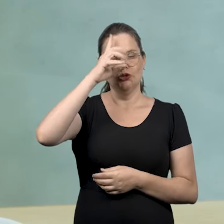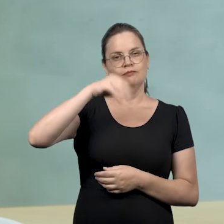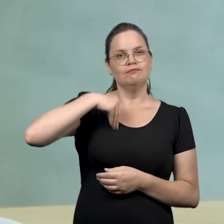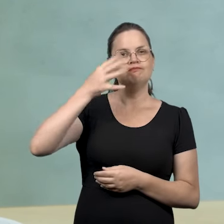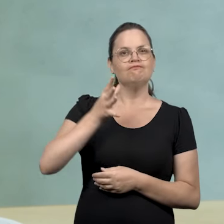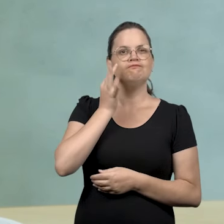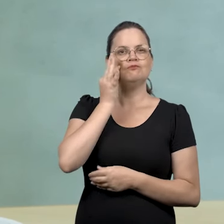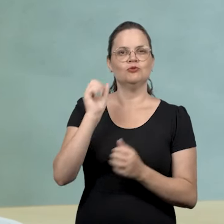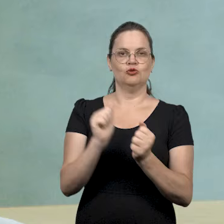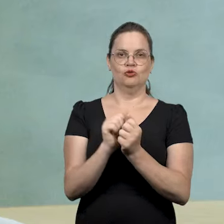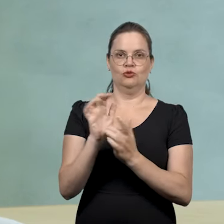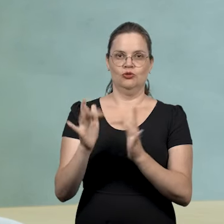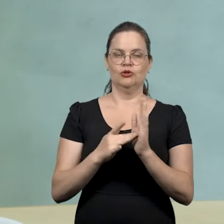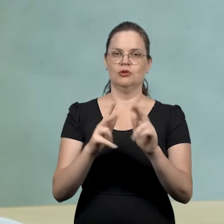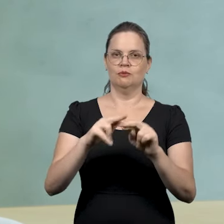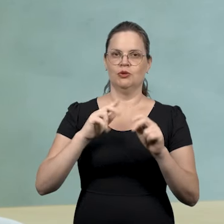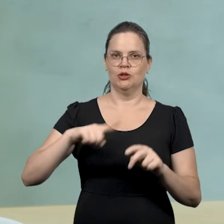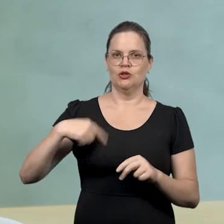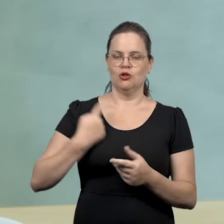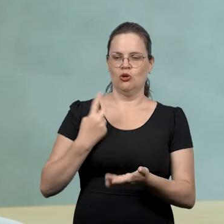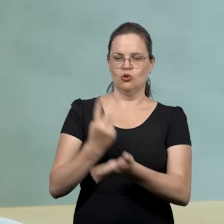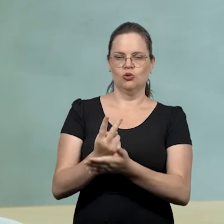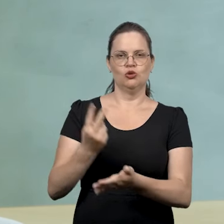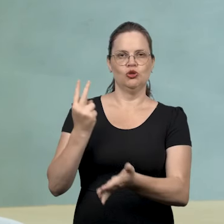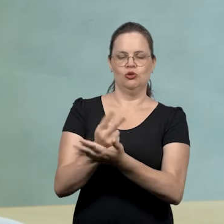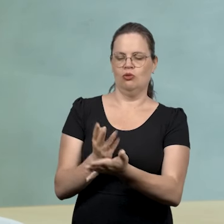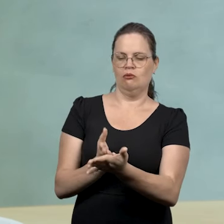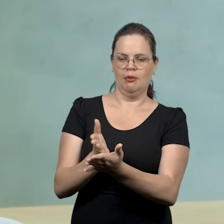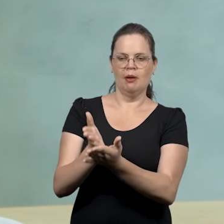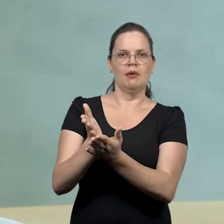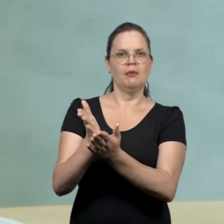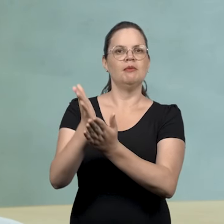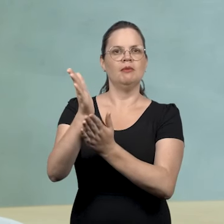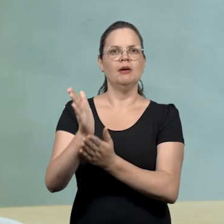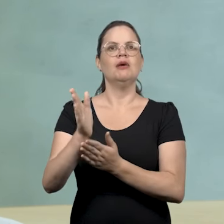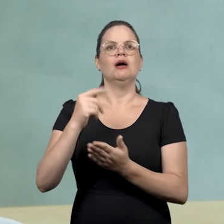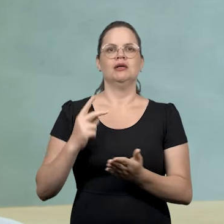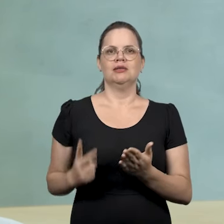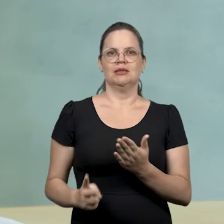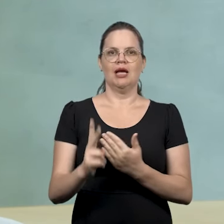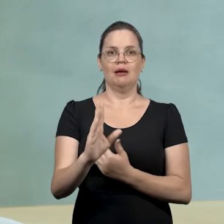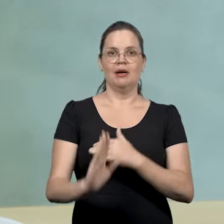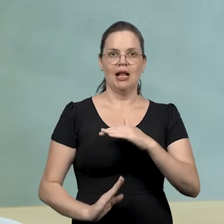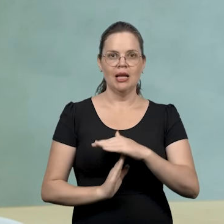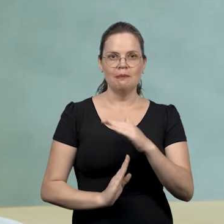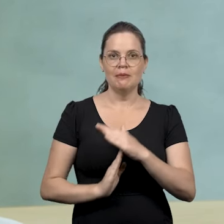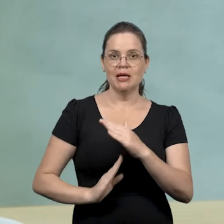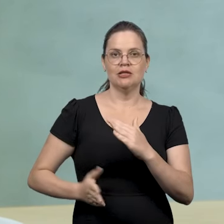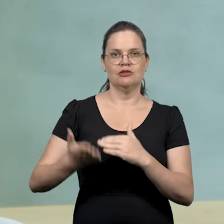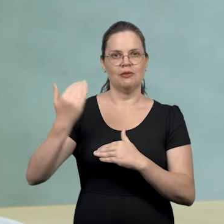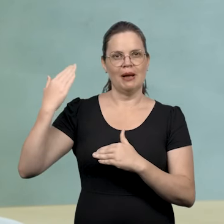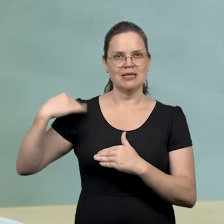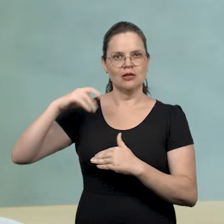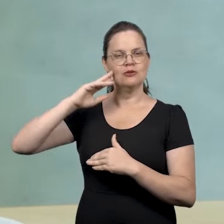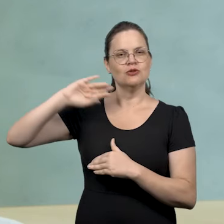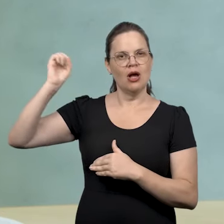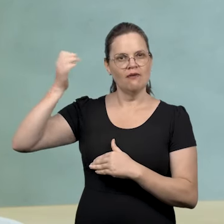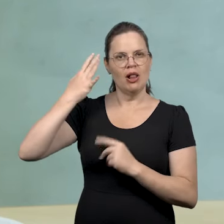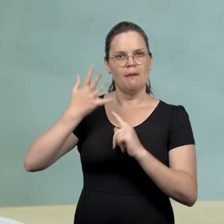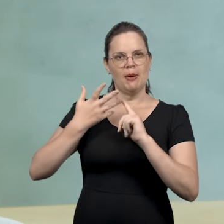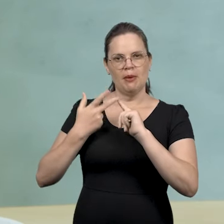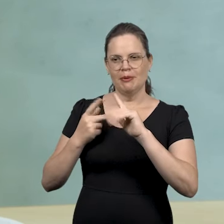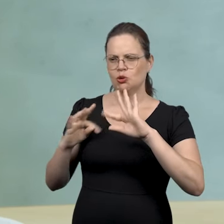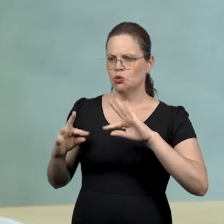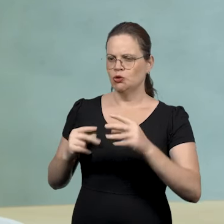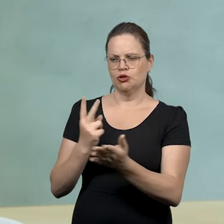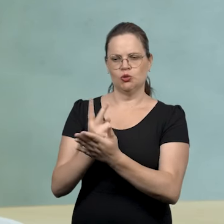somos constantes. A marcha ela é constante, né? Os velhos marcos, os limites, eles são mantidos e tudo isso